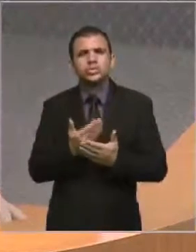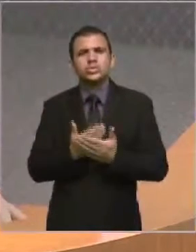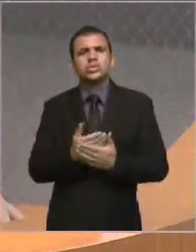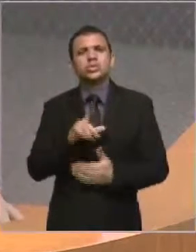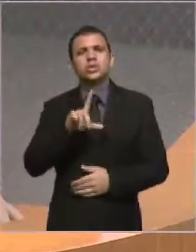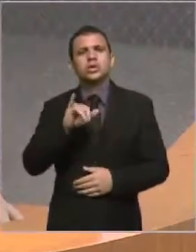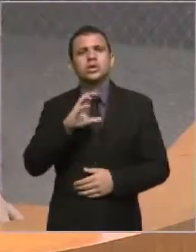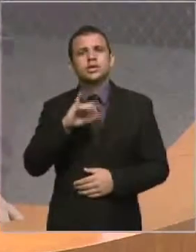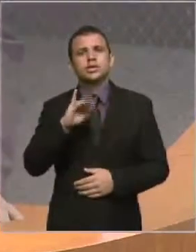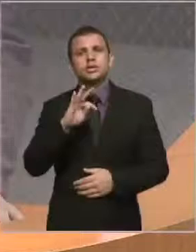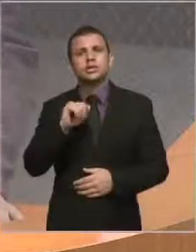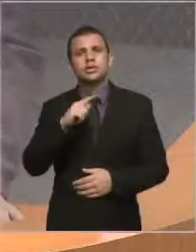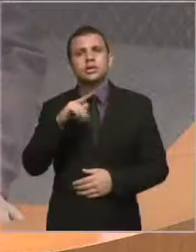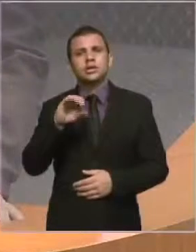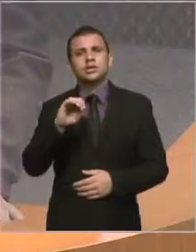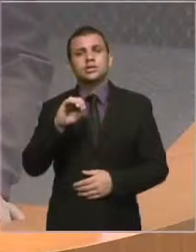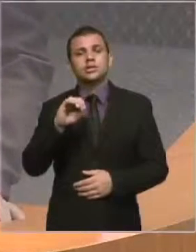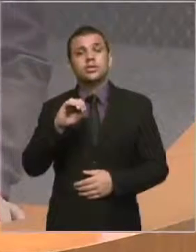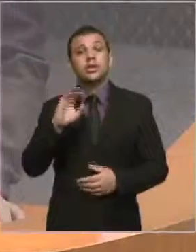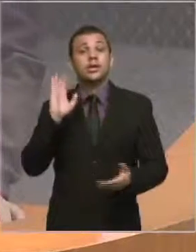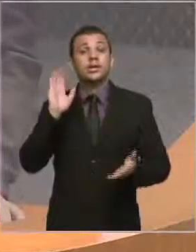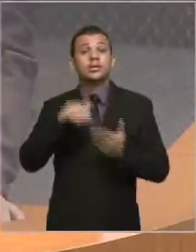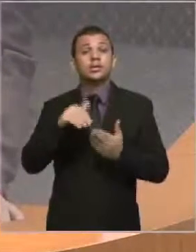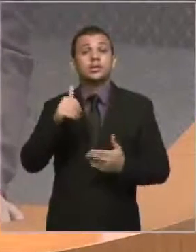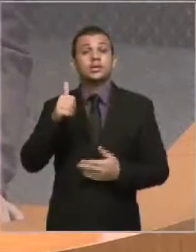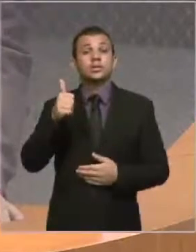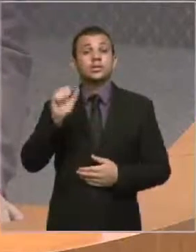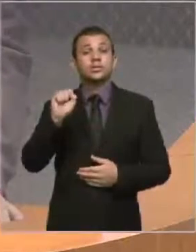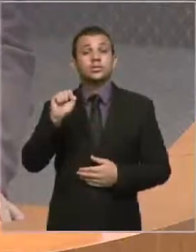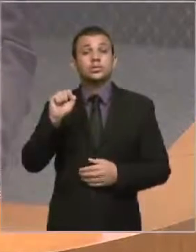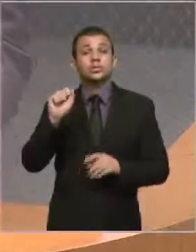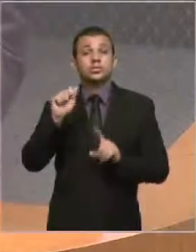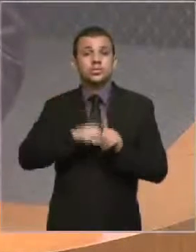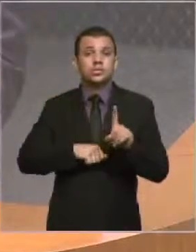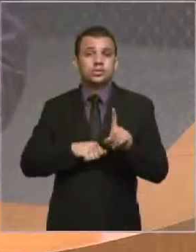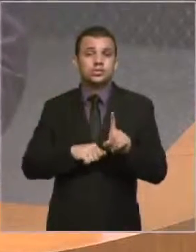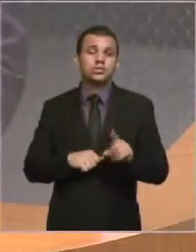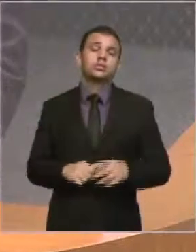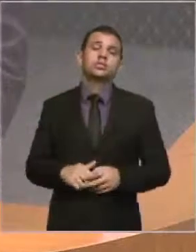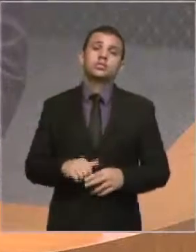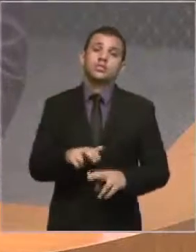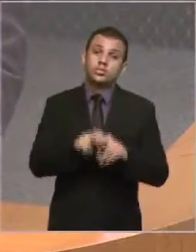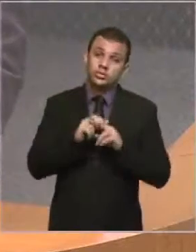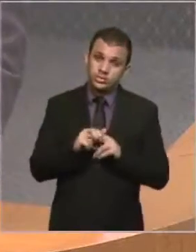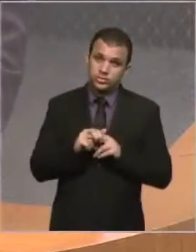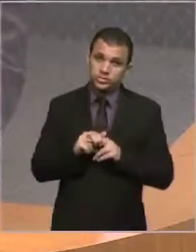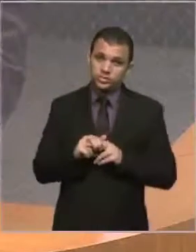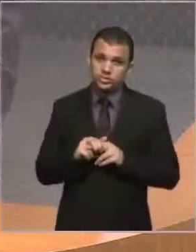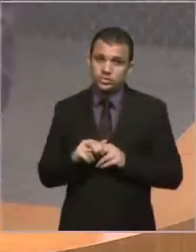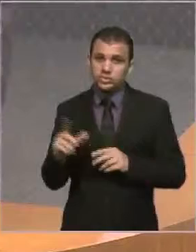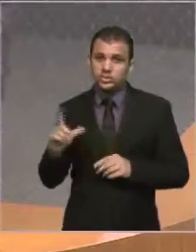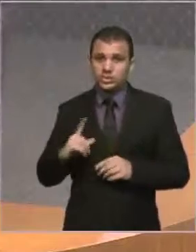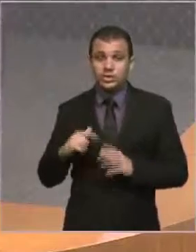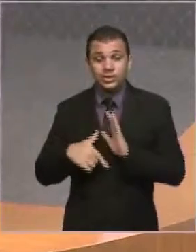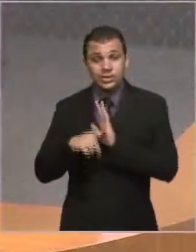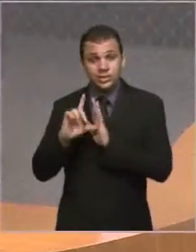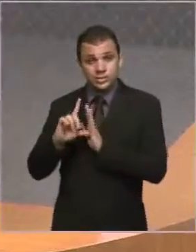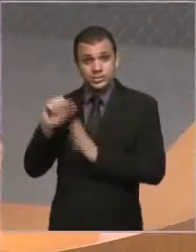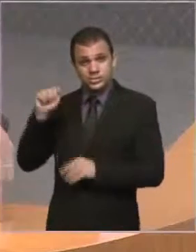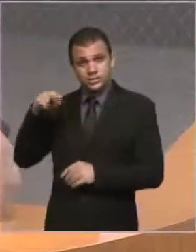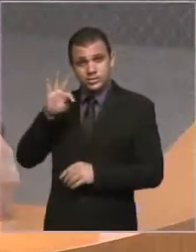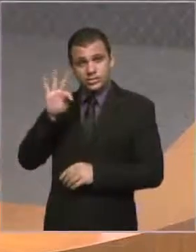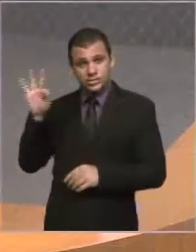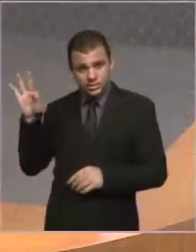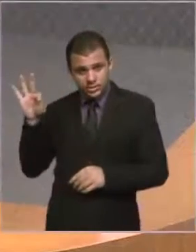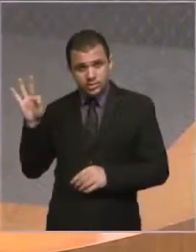meses. Porque a assinatura do convênio no dia 31 de dezembro, anterior a isso, a NTT lançou um edital de chamamento, para